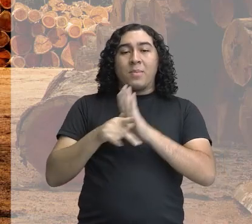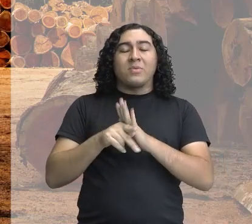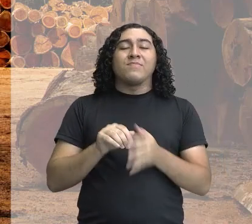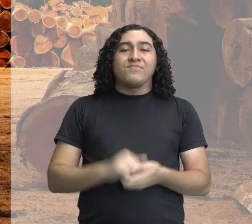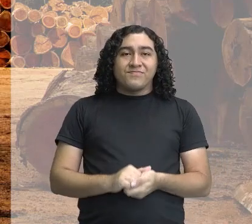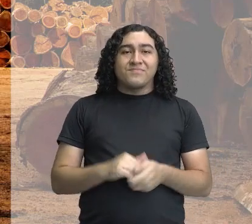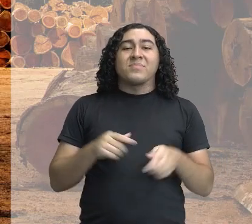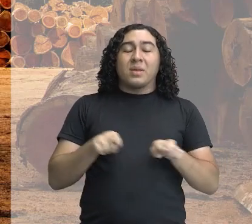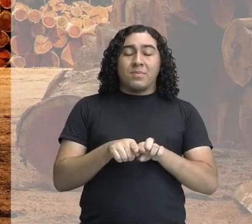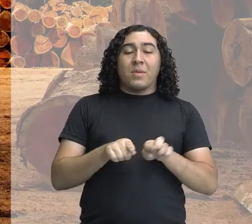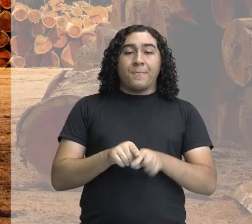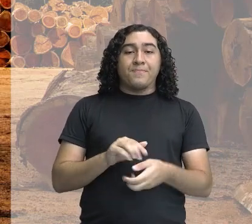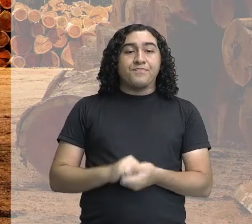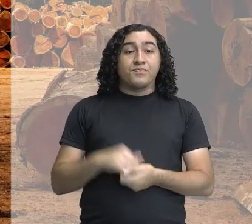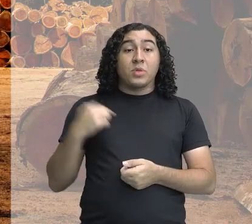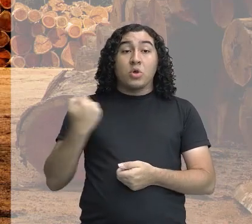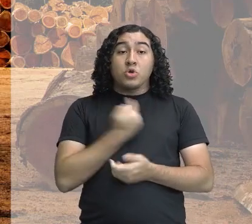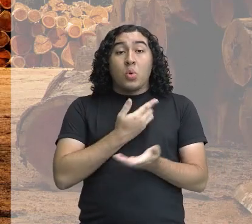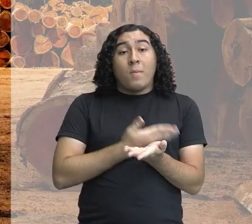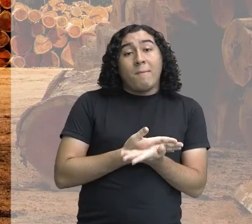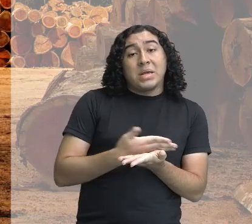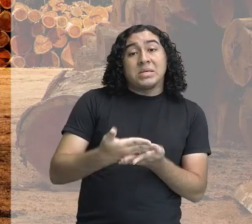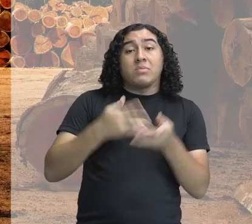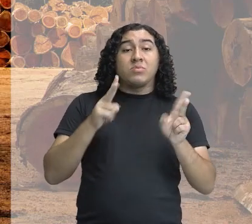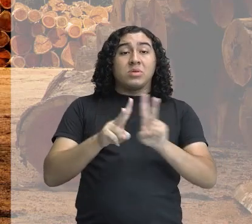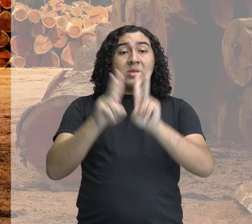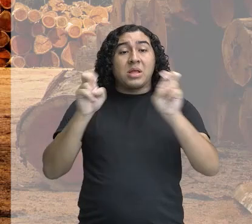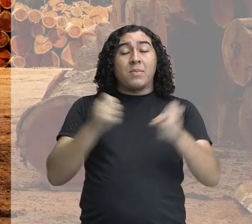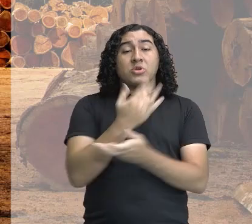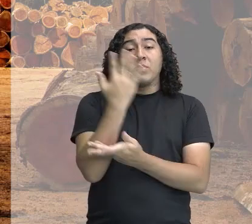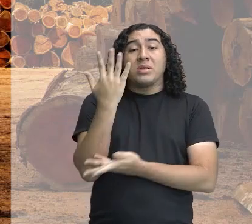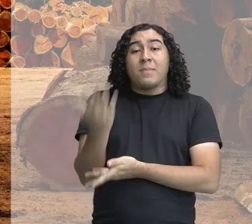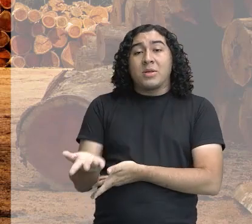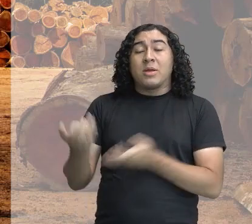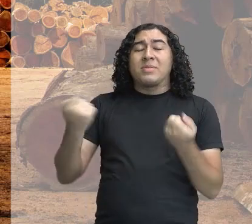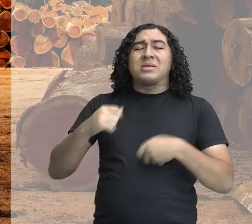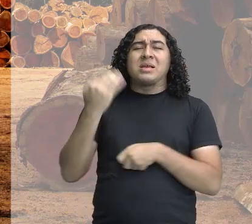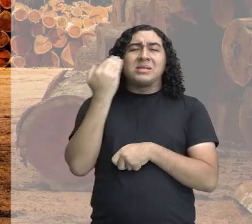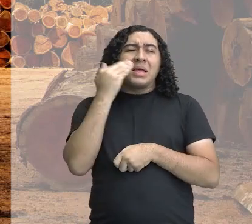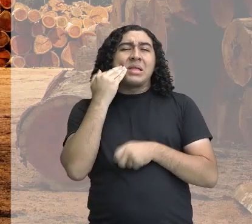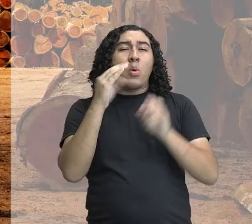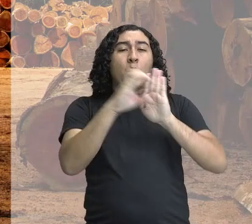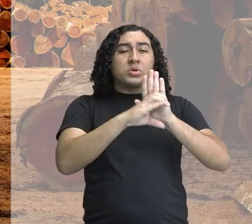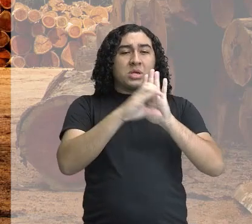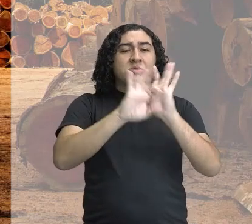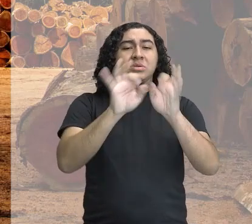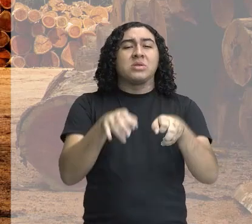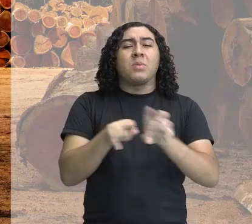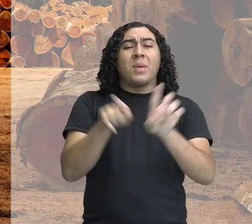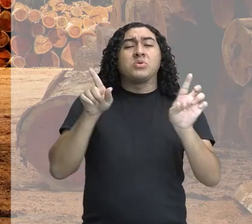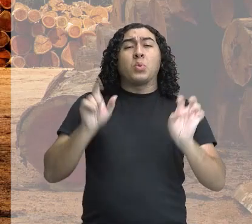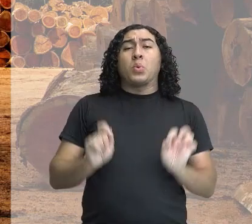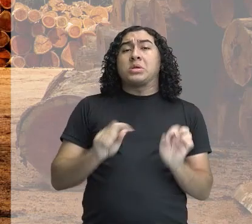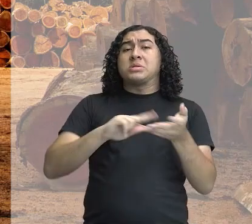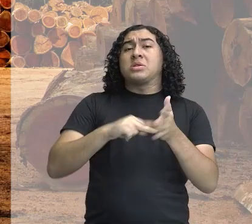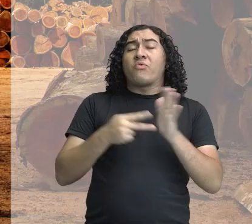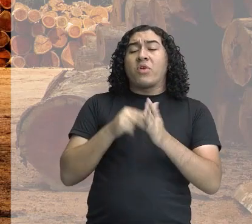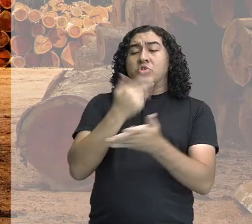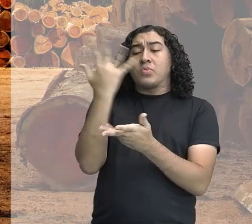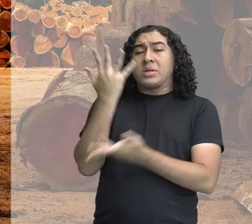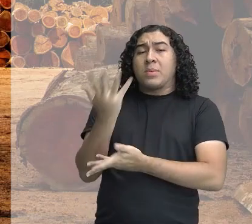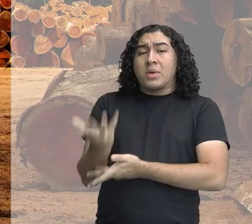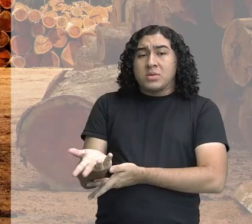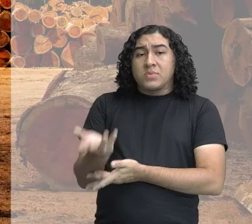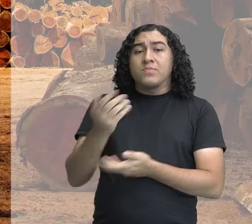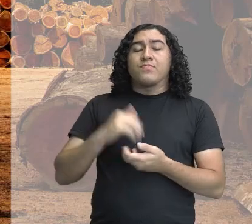forma ilegal, né? Então, para a gente adentrar nesse assunto do desmatamento, a gente tem que trazer um pouquinho do conceito. Certo. O que é o desmatamento, pessoal? Então,